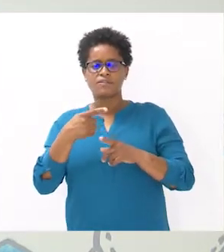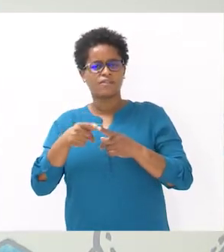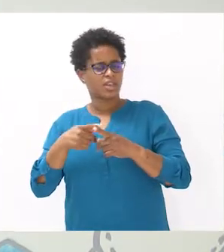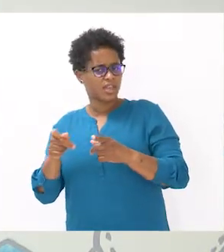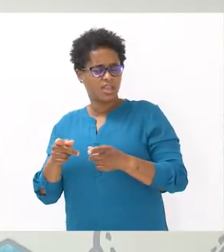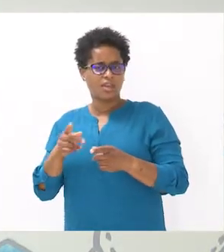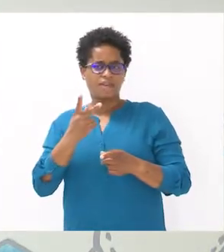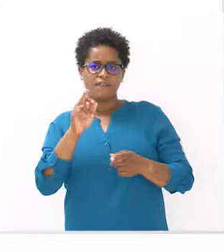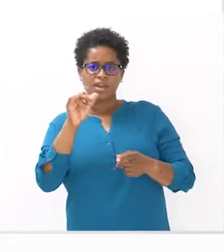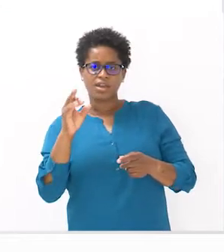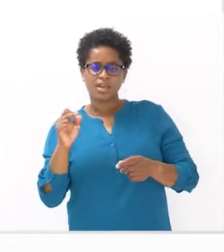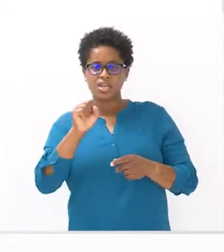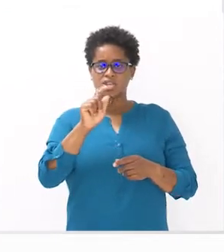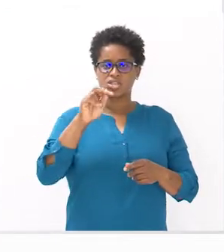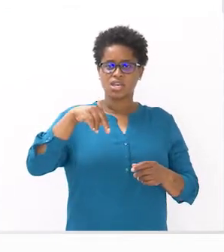número. Vejamos.